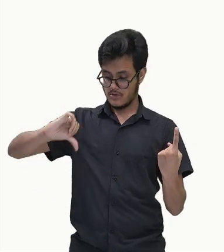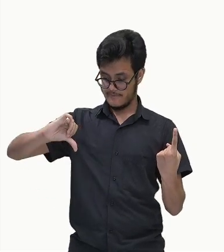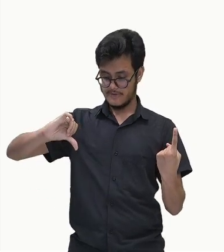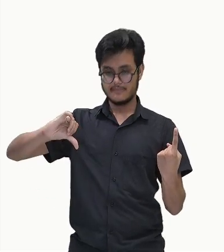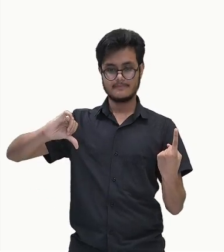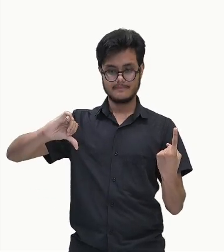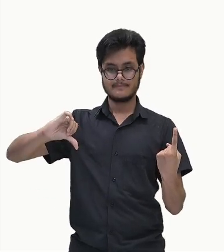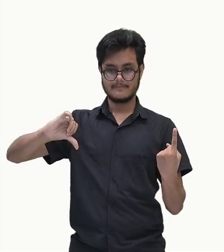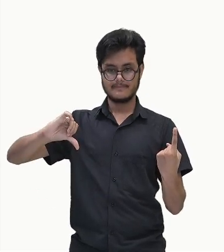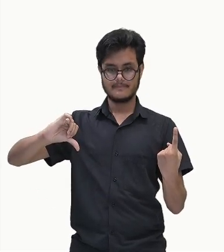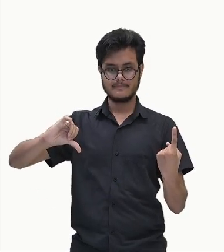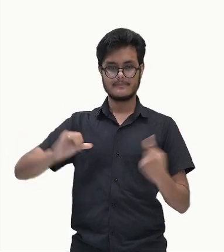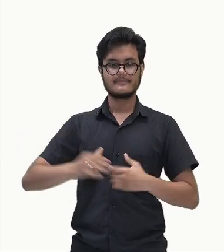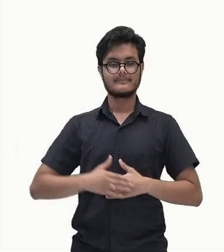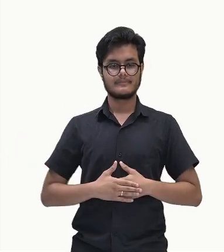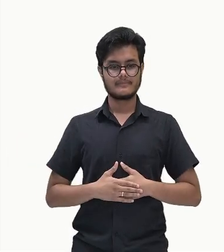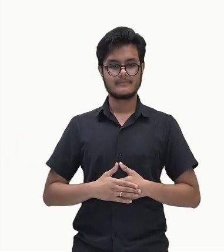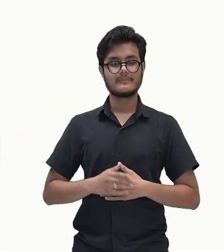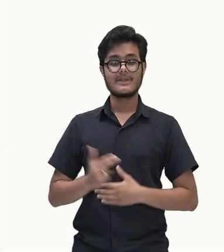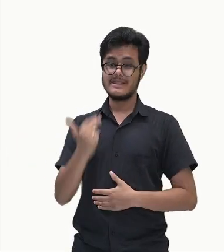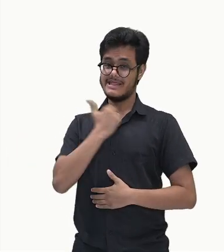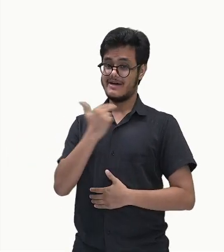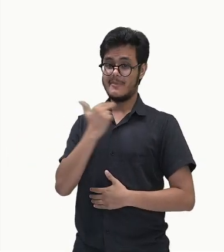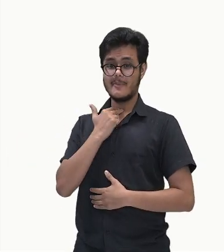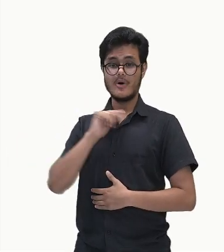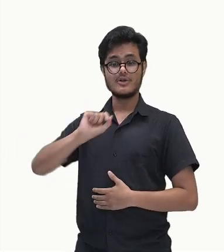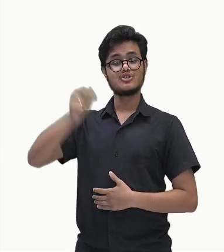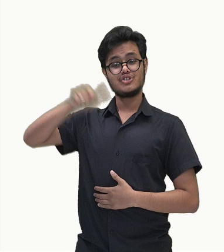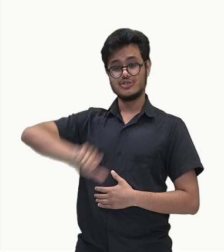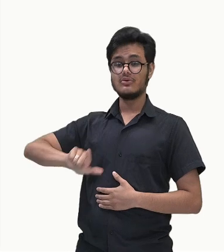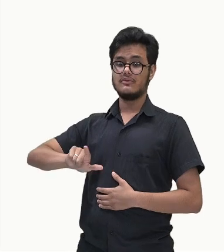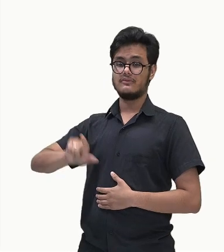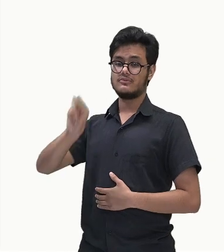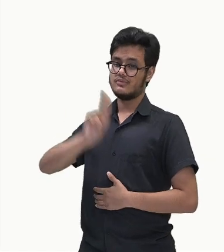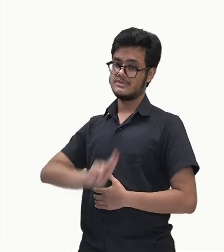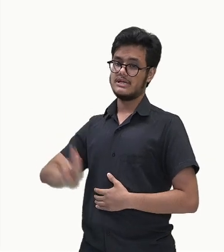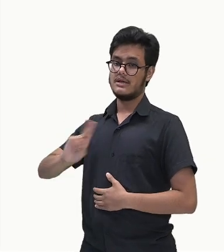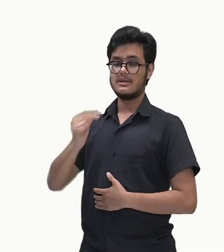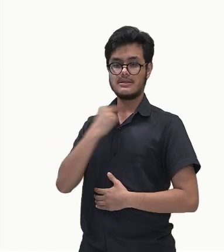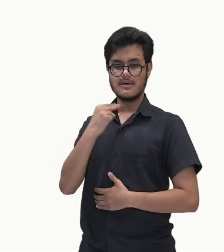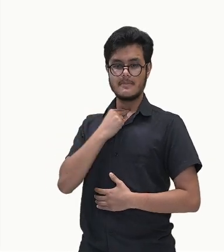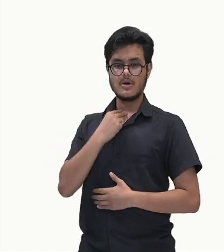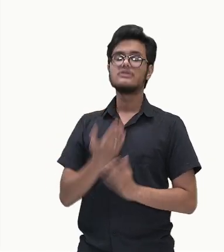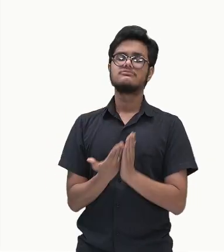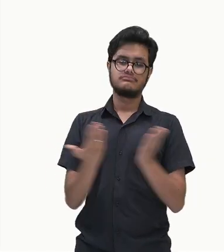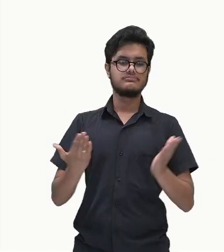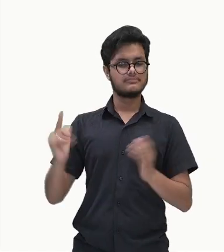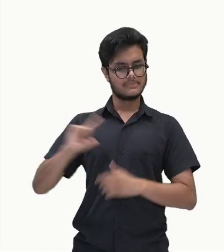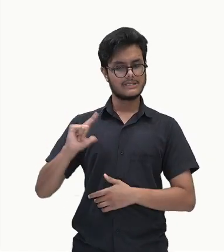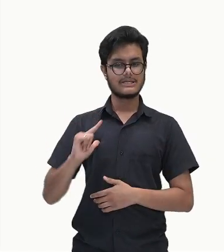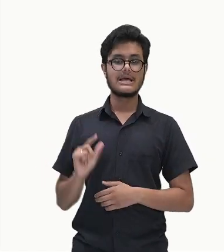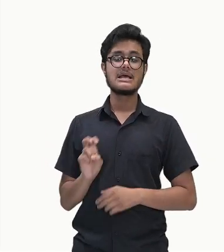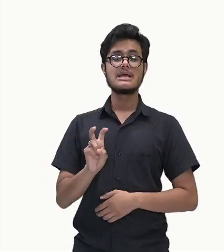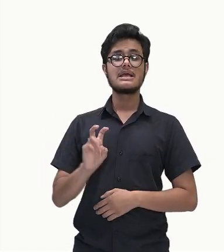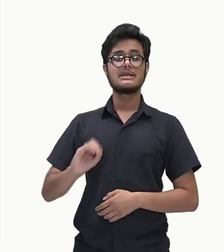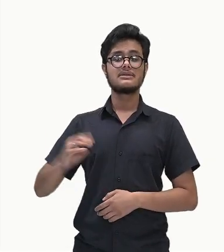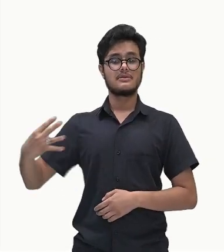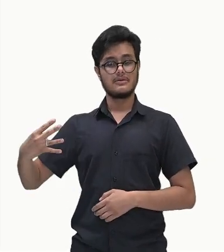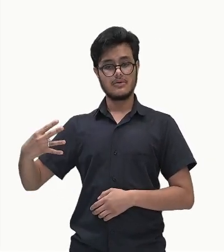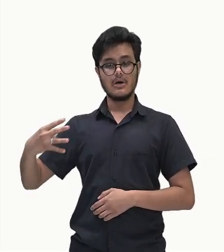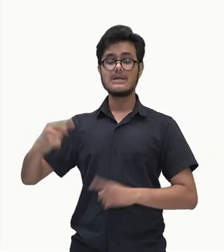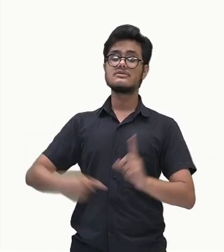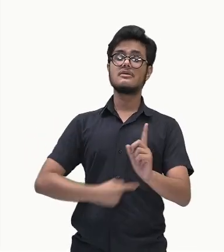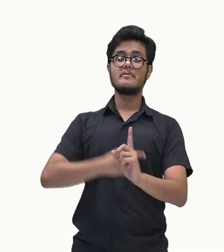9 desde que nenhum desses aqui se repitam Então temos 504